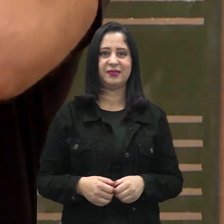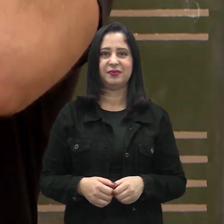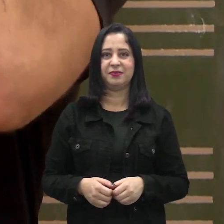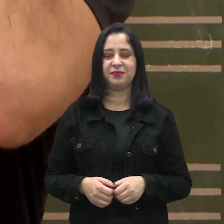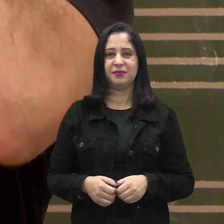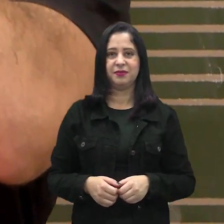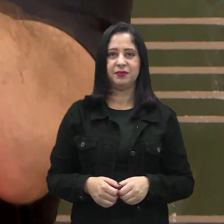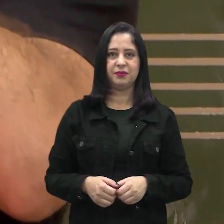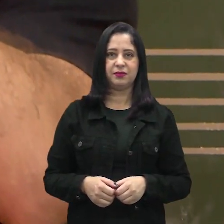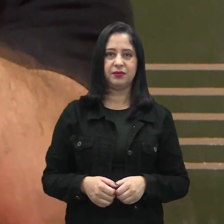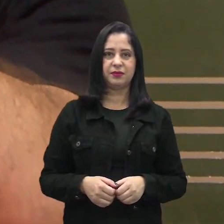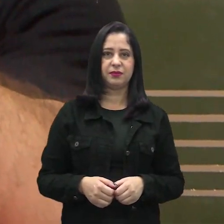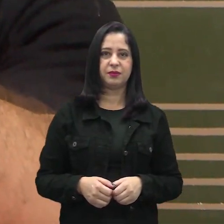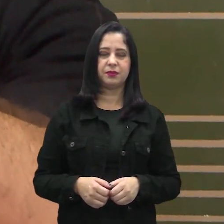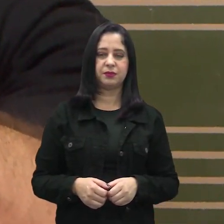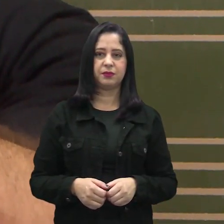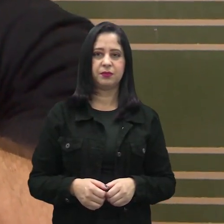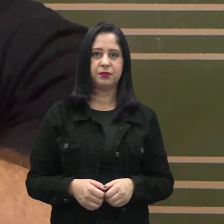legal.